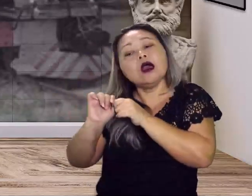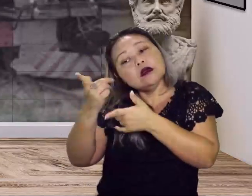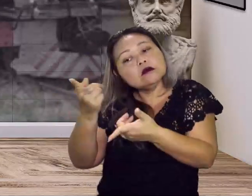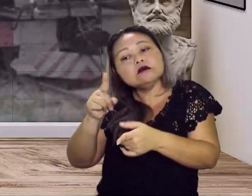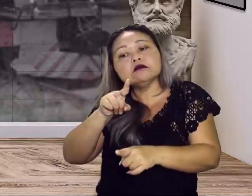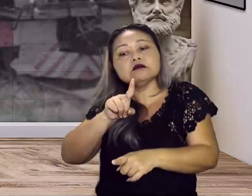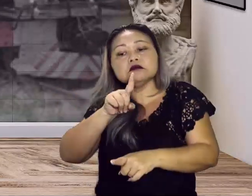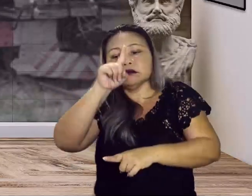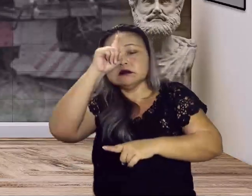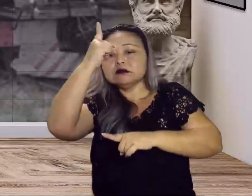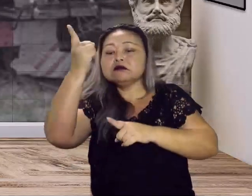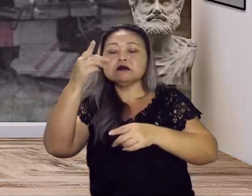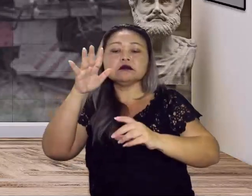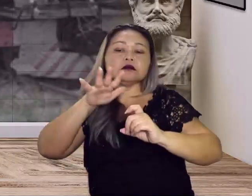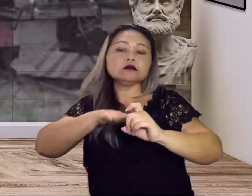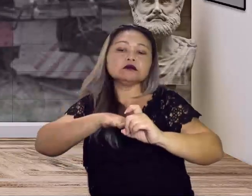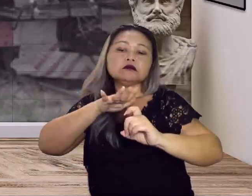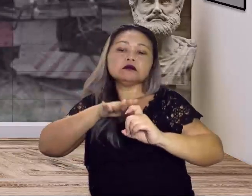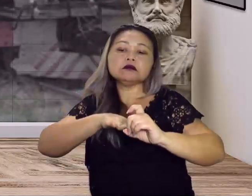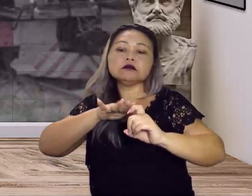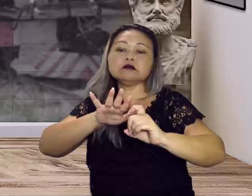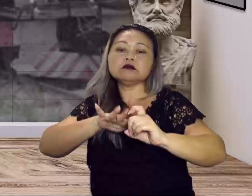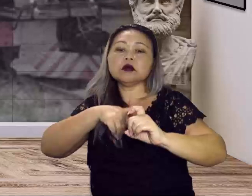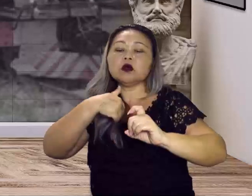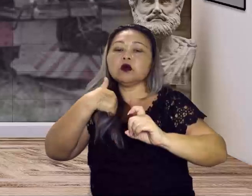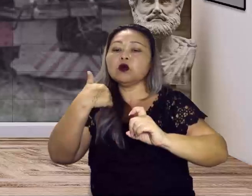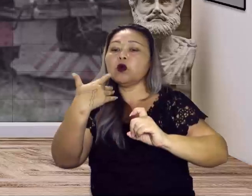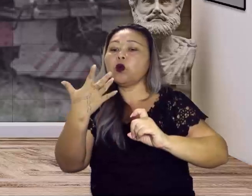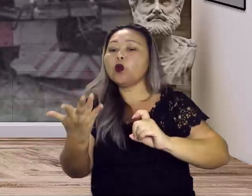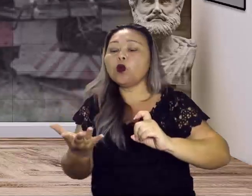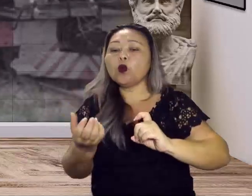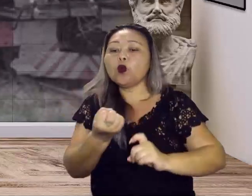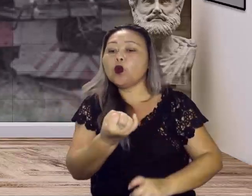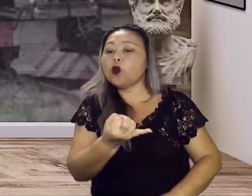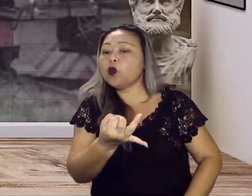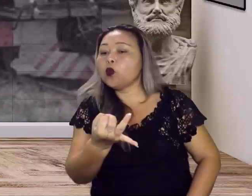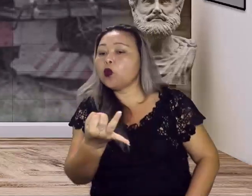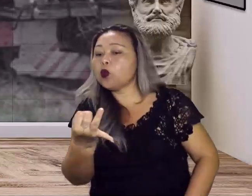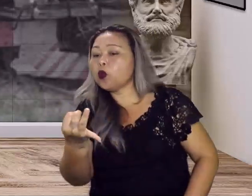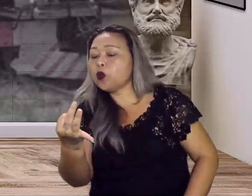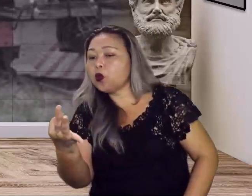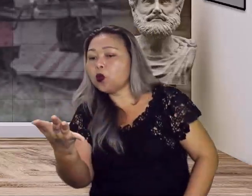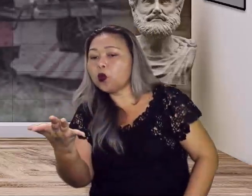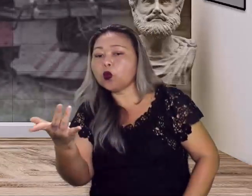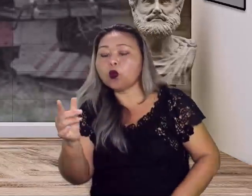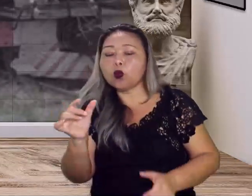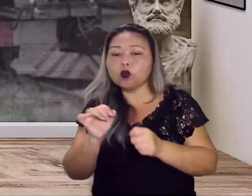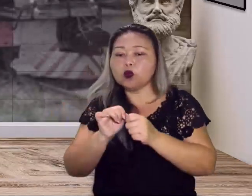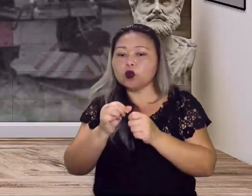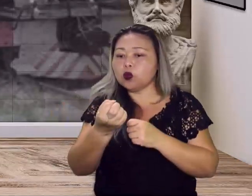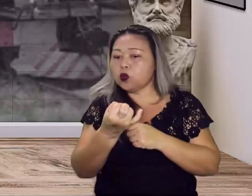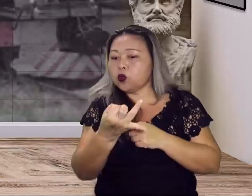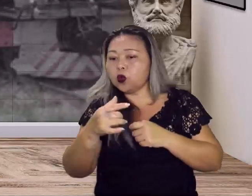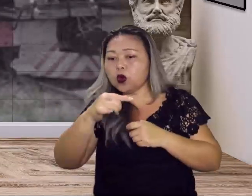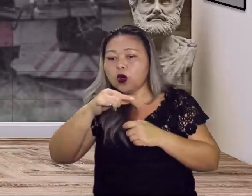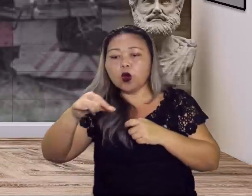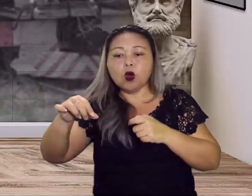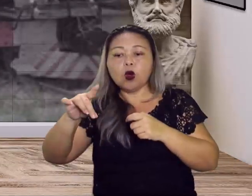tá? Quantos dormentes, né, que eles dizem que comparam os dormentes da estrada de ferro